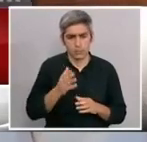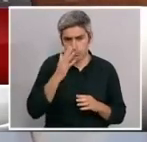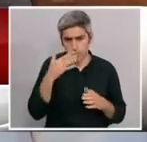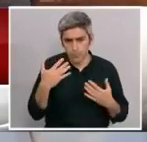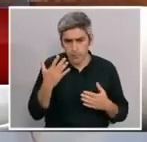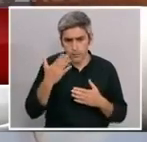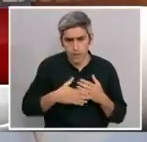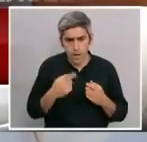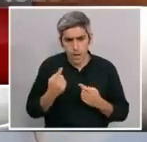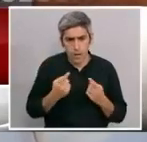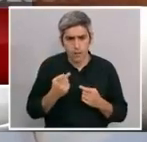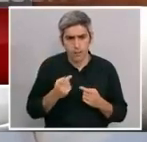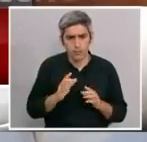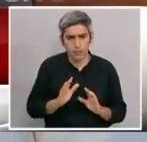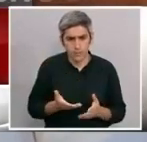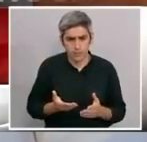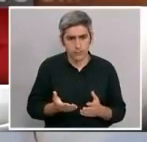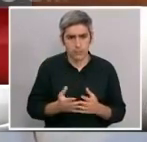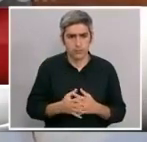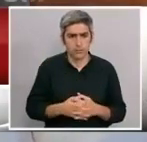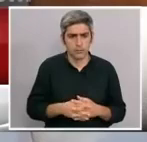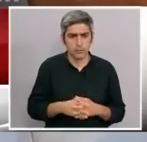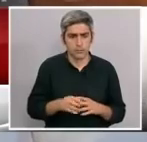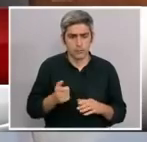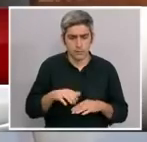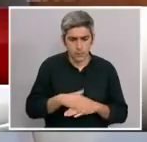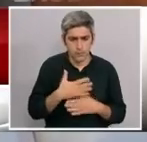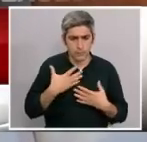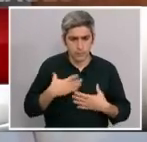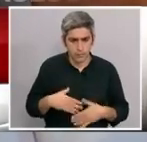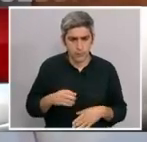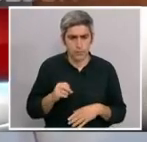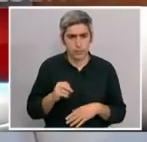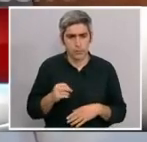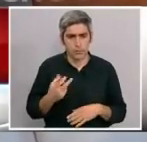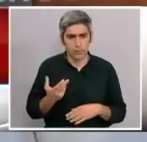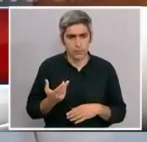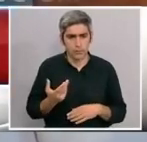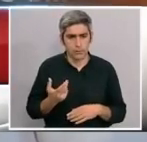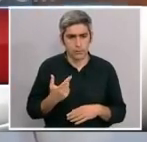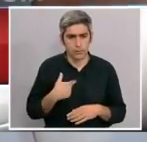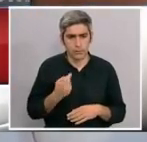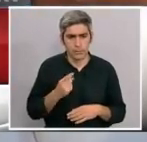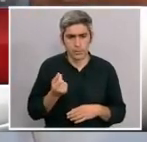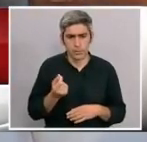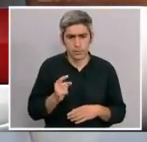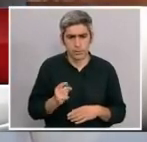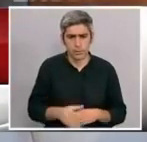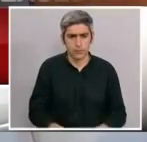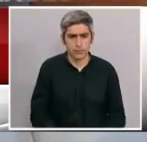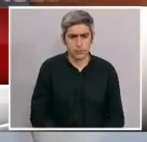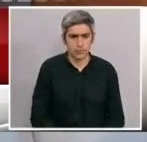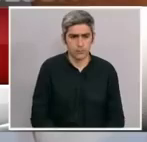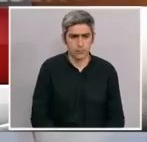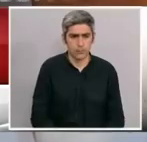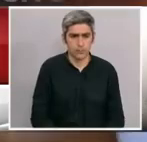para as despesas que fossem preciso, para a gente se calçar e vestir, ou a gente não precisava de dinheiro, porque